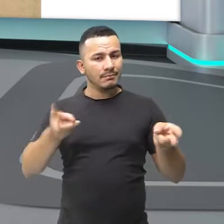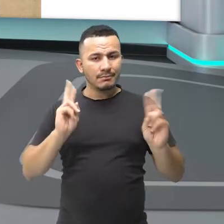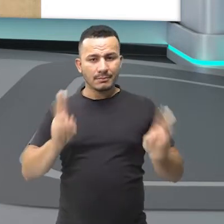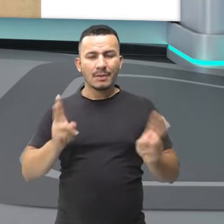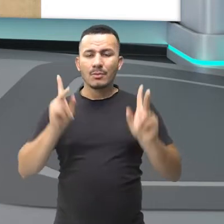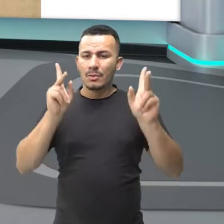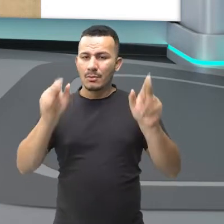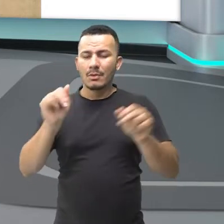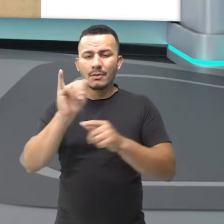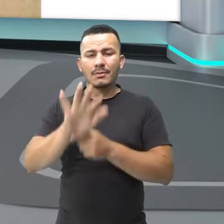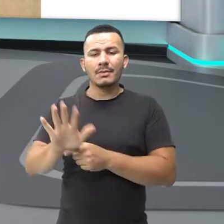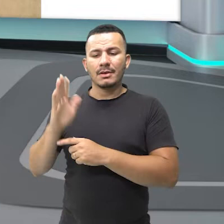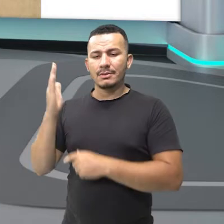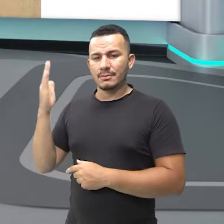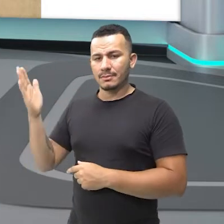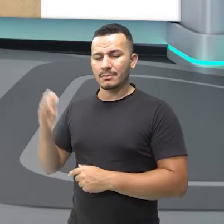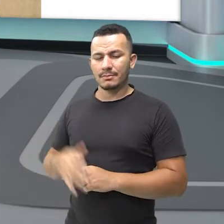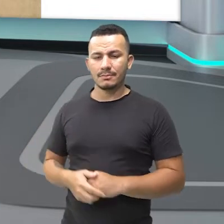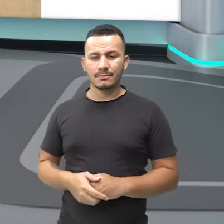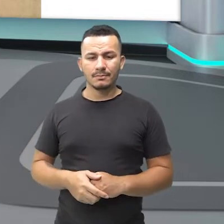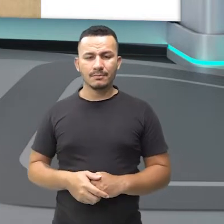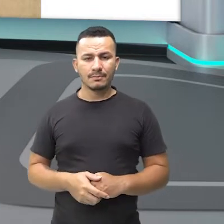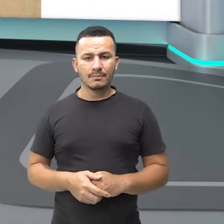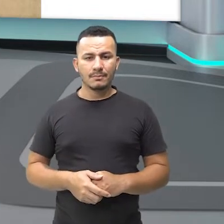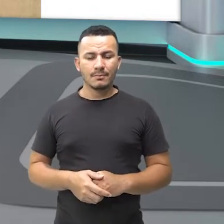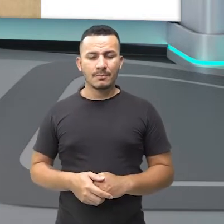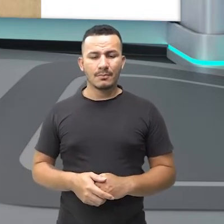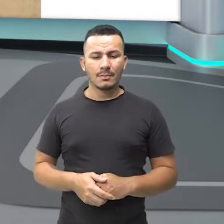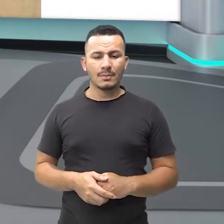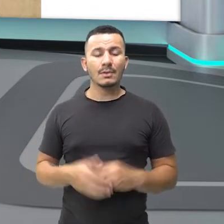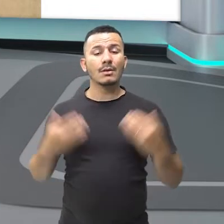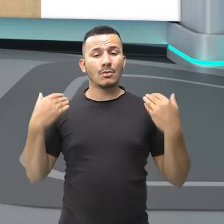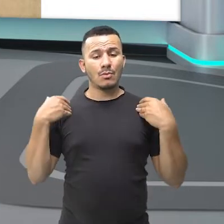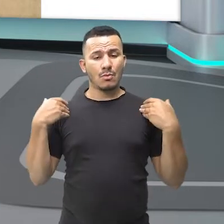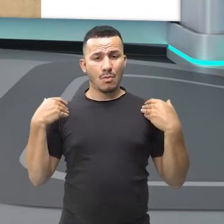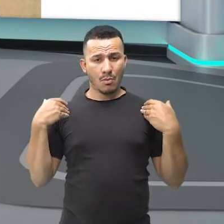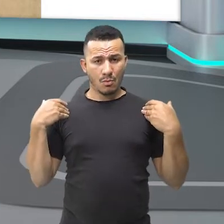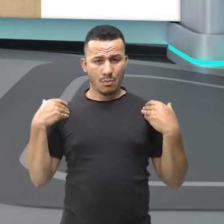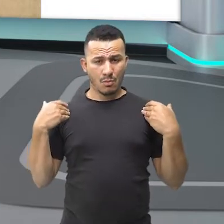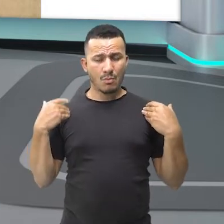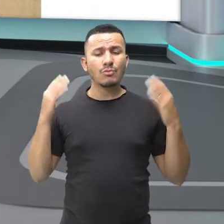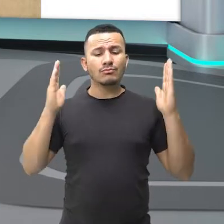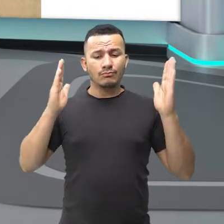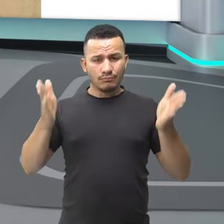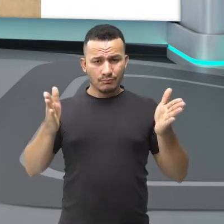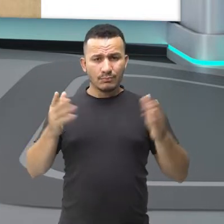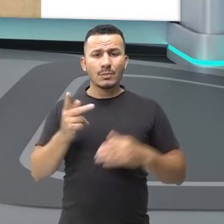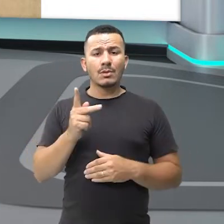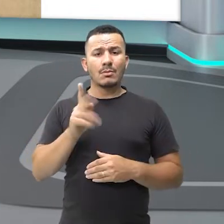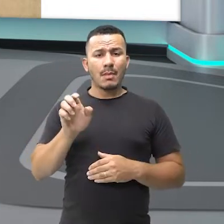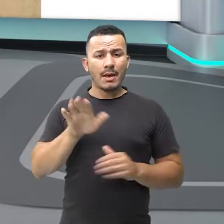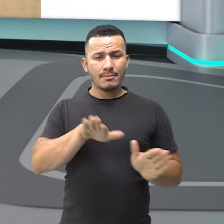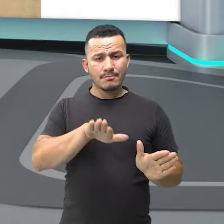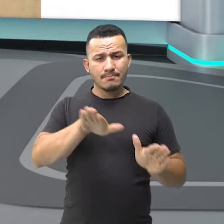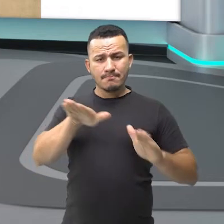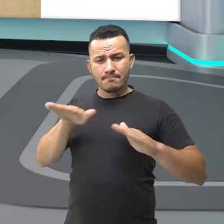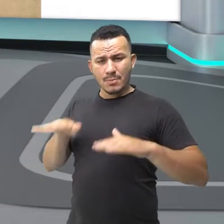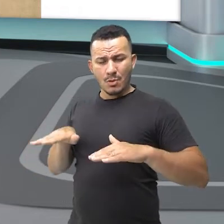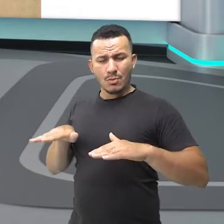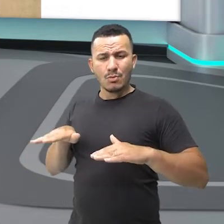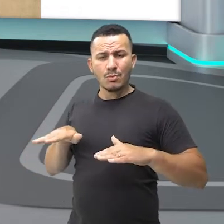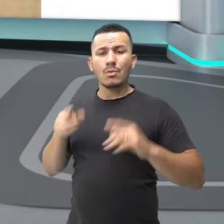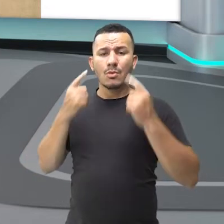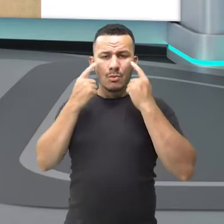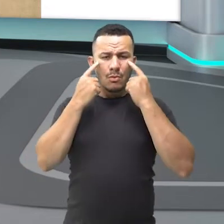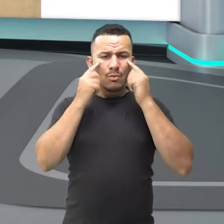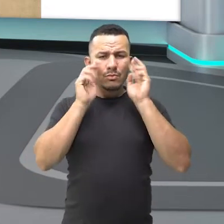como vocês veem aqui na imagem. Ou seja, sempre o ombro de frente, mas os pés, assim, é bem difícil fazer, certo?